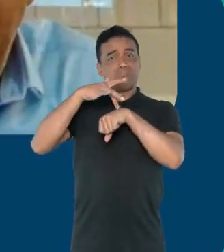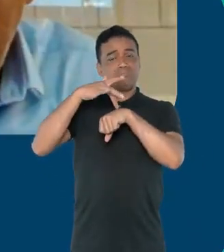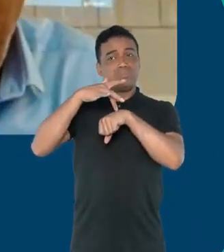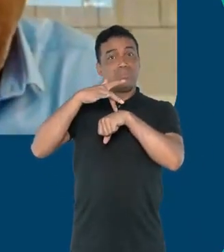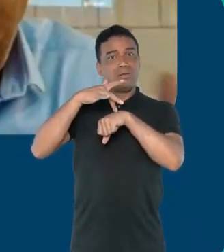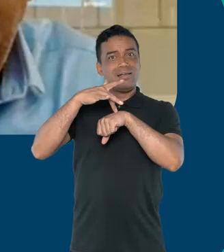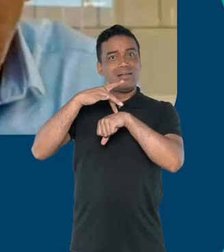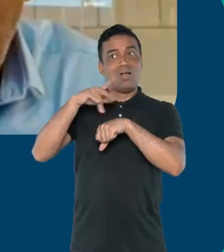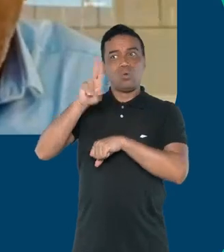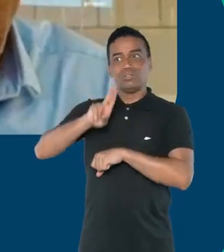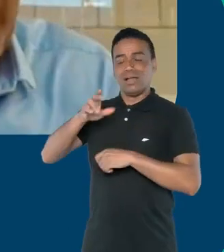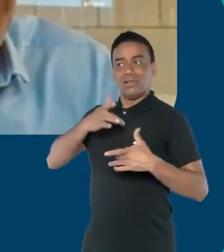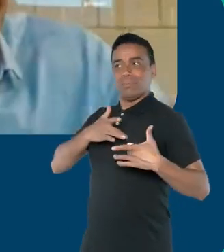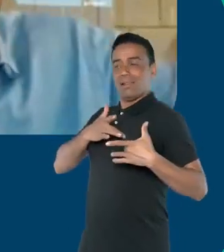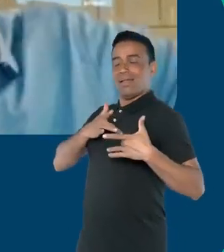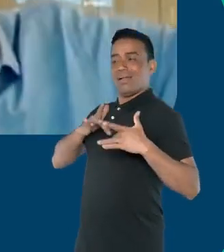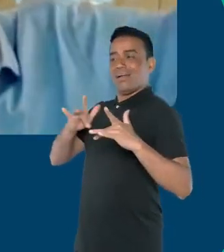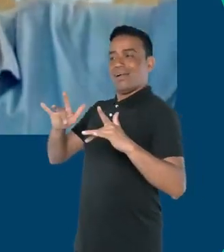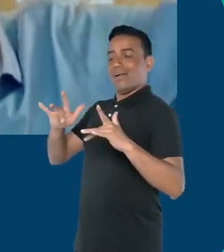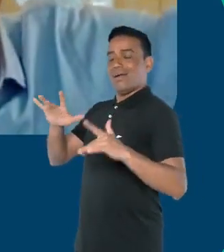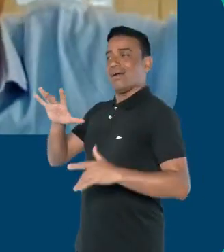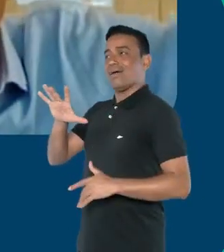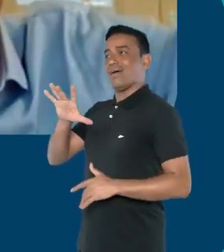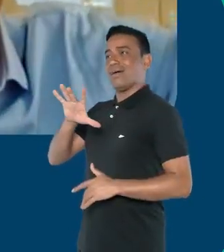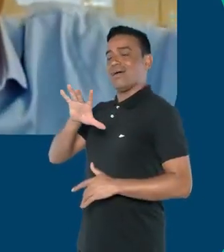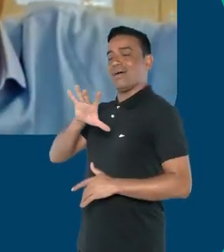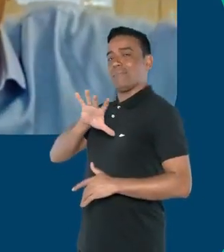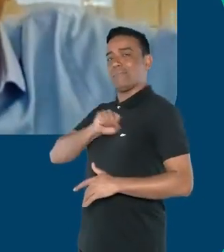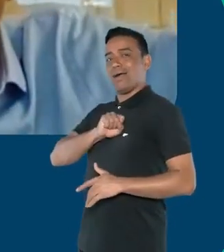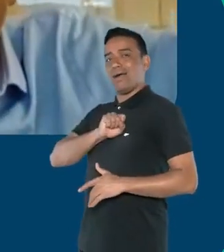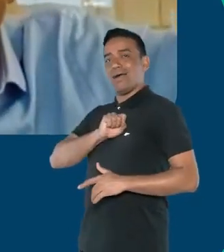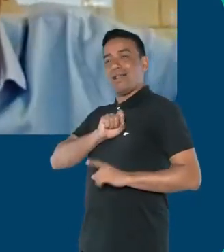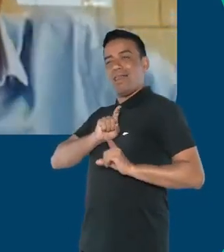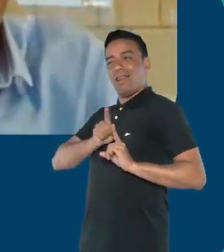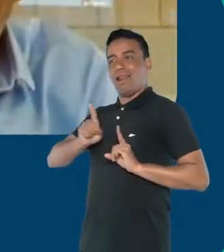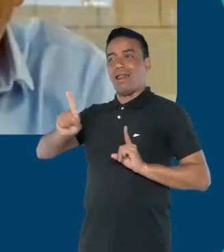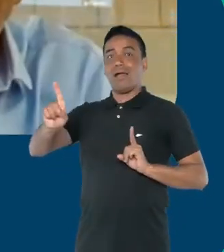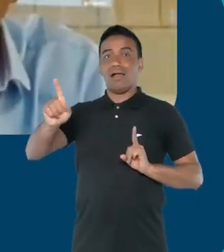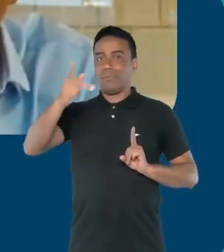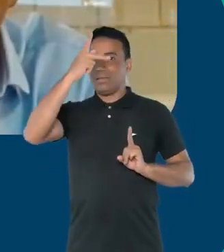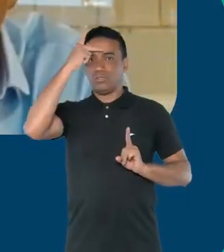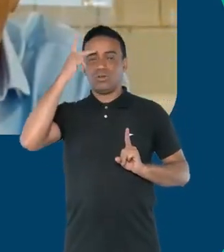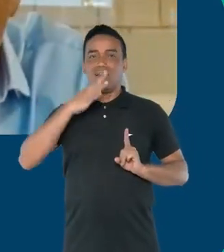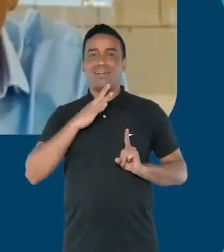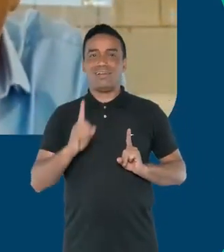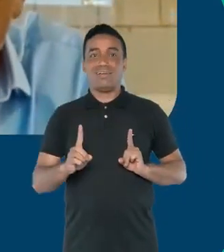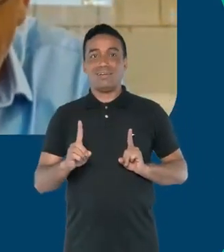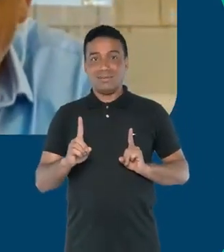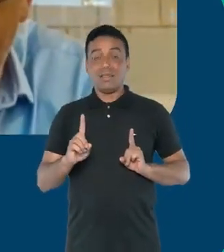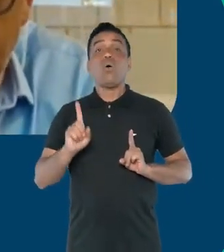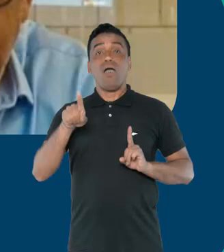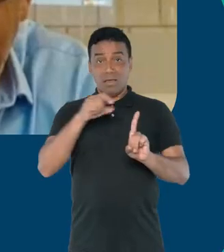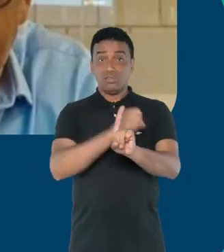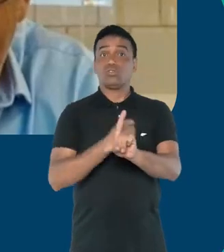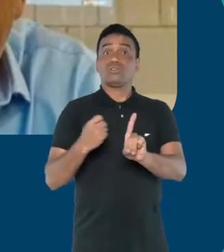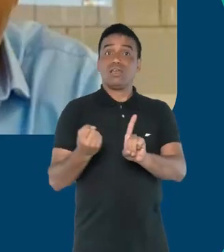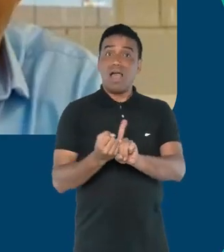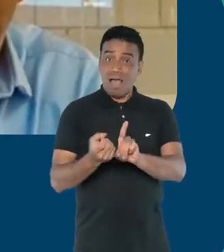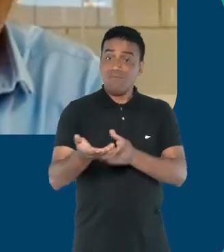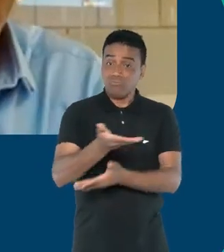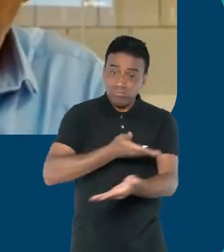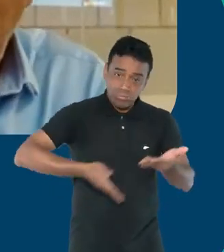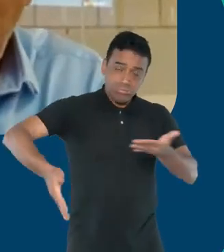meio da benevolência, da compaixão, de amar o mais distante, de amar o outro. Então, ele é sociável por natureza,